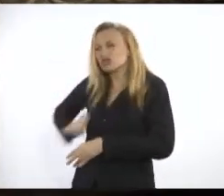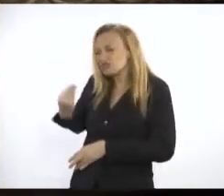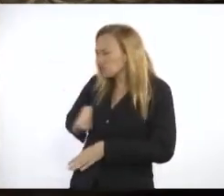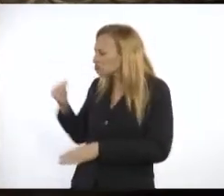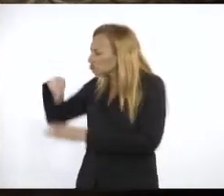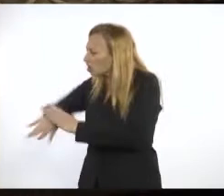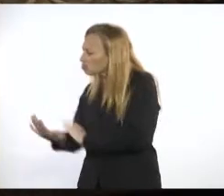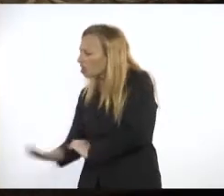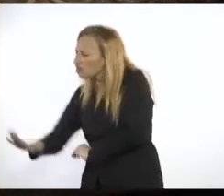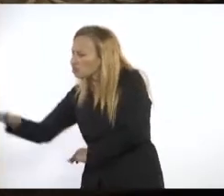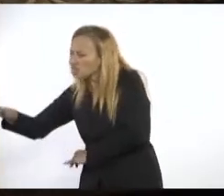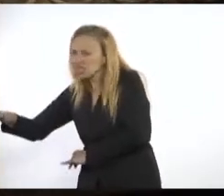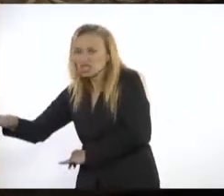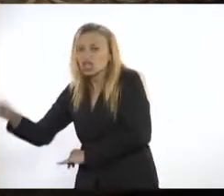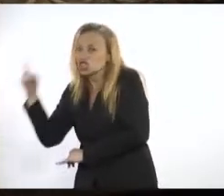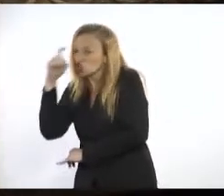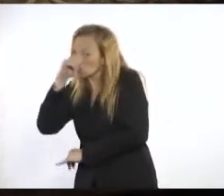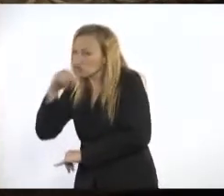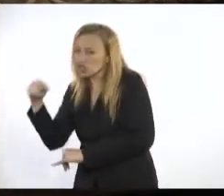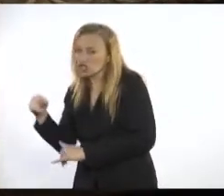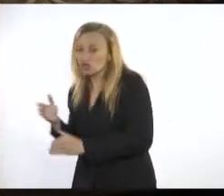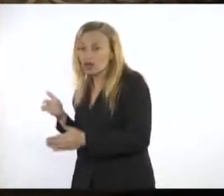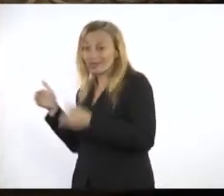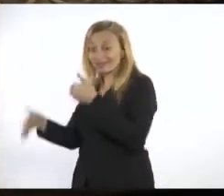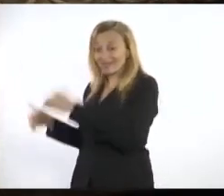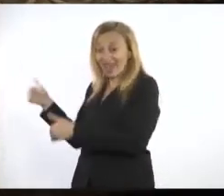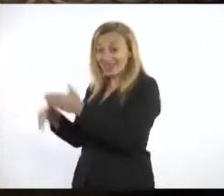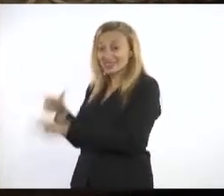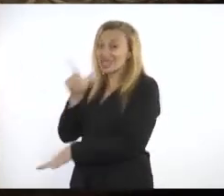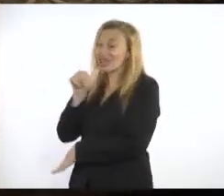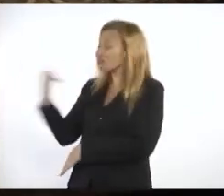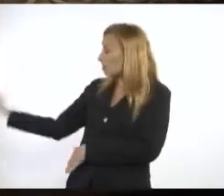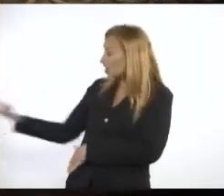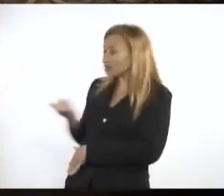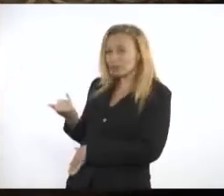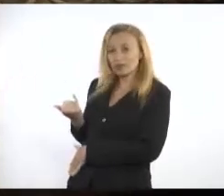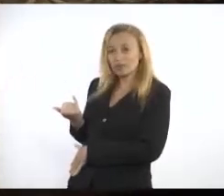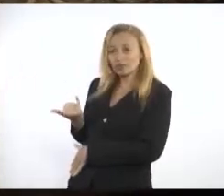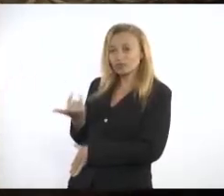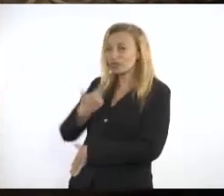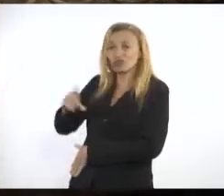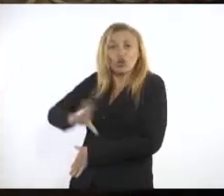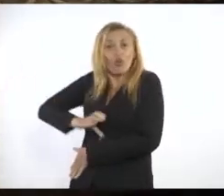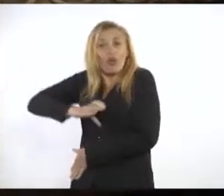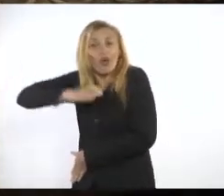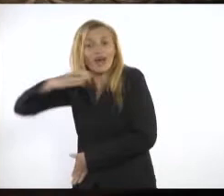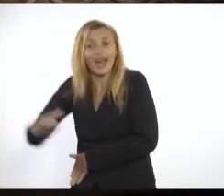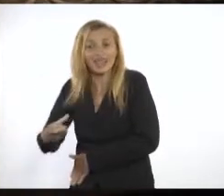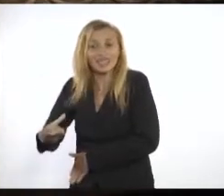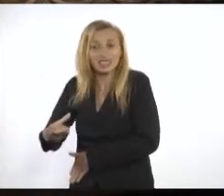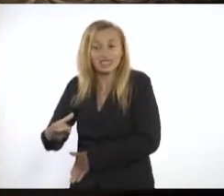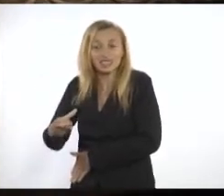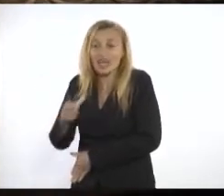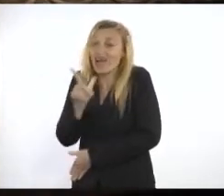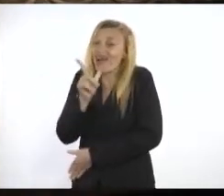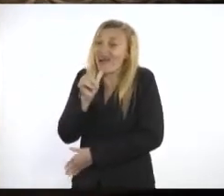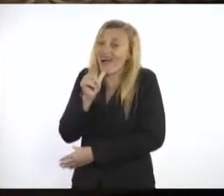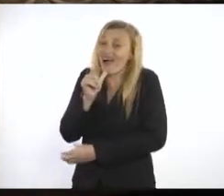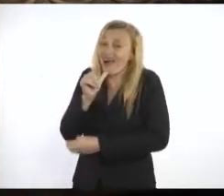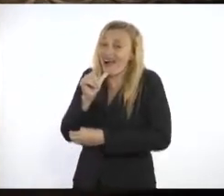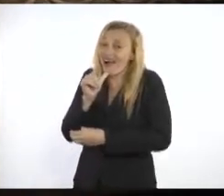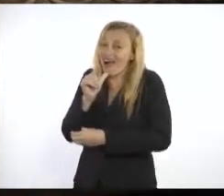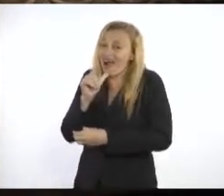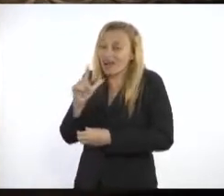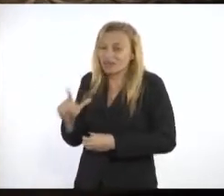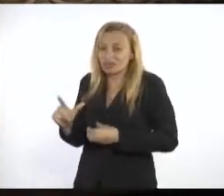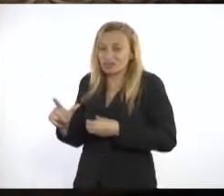tem dificuldade de abastecimento de água, falando para mim que não tinha coragem de dar aquela água para beber